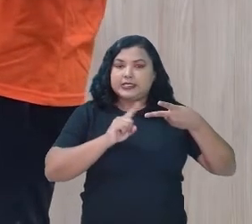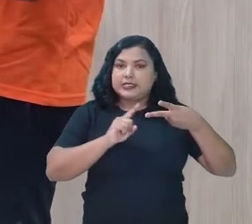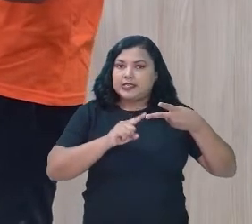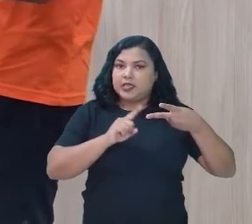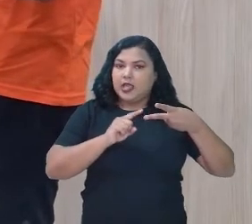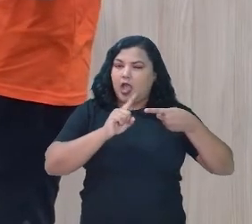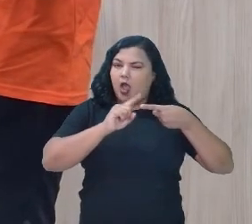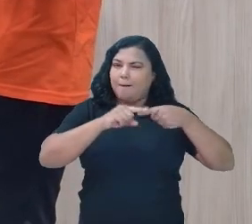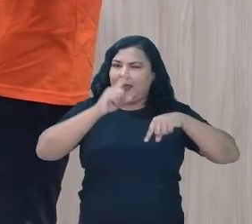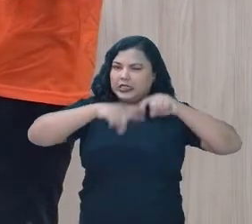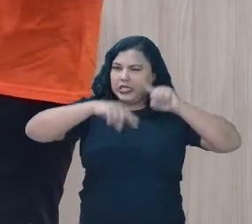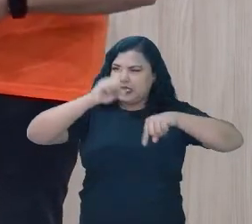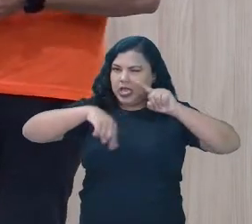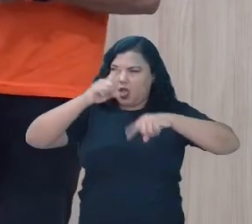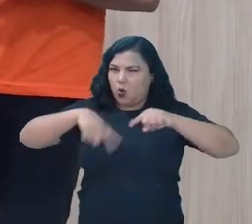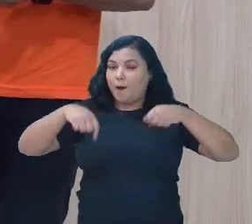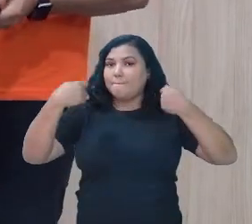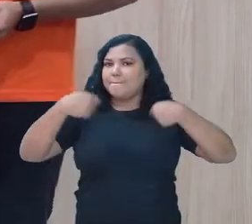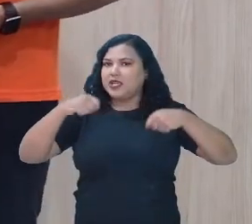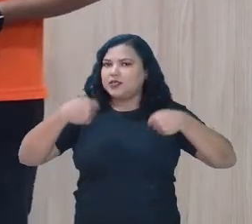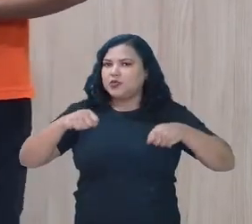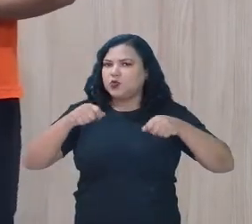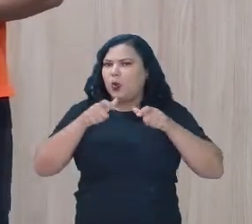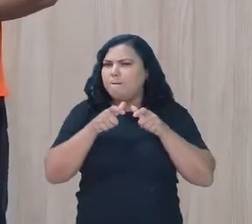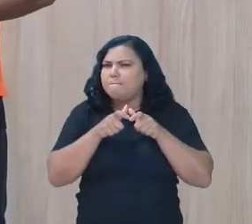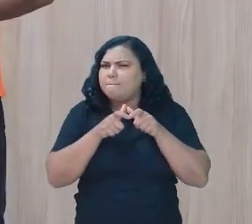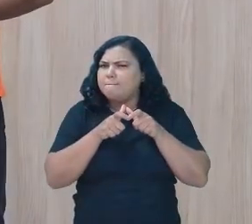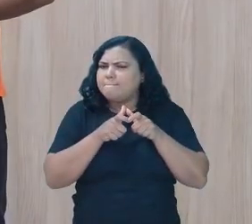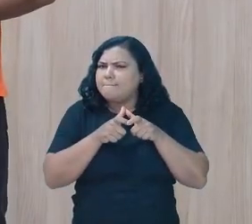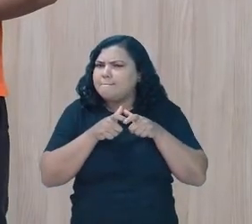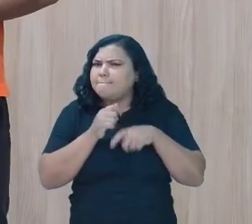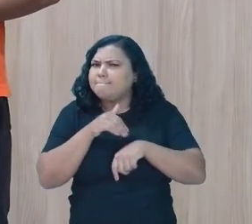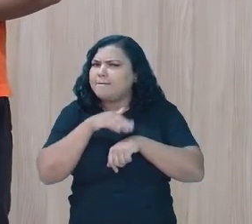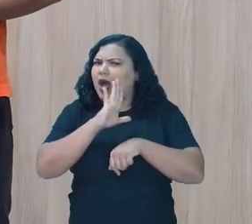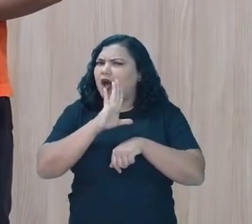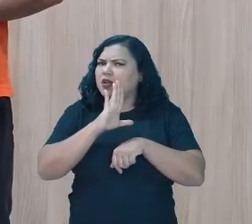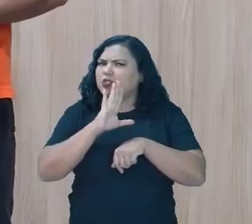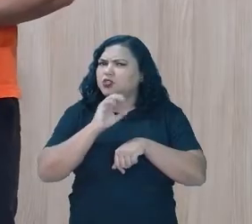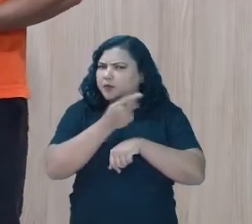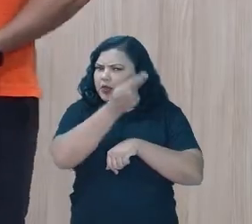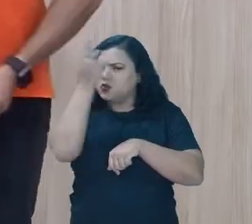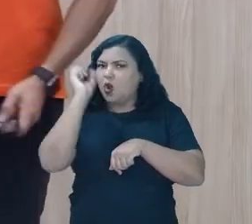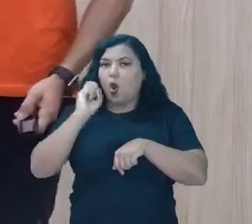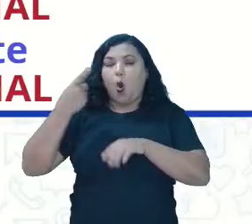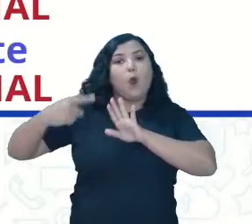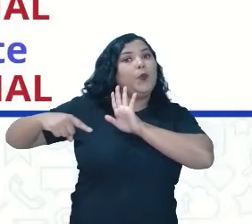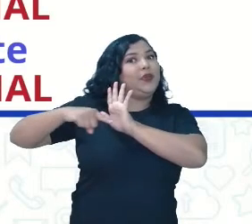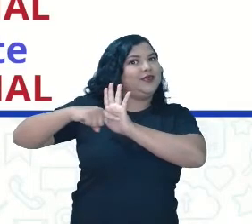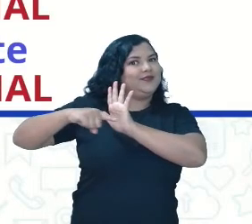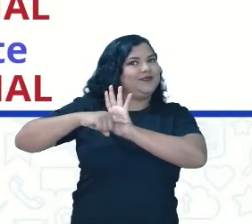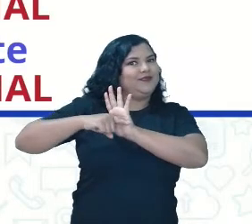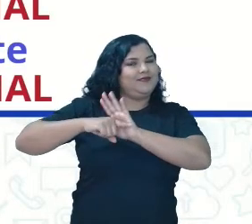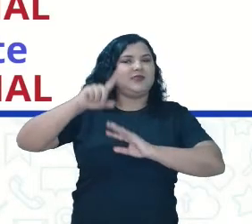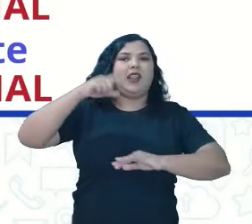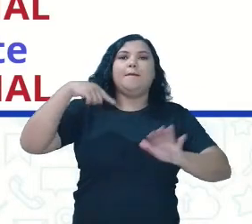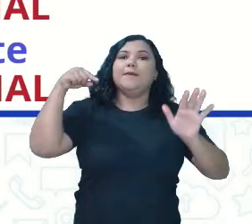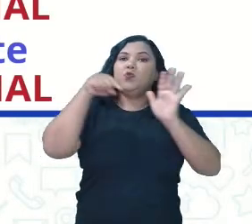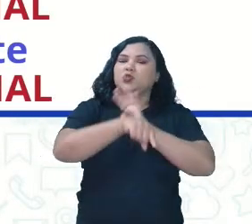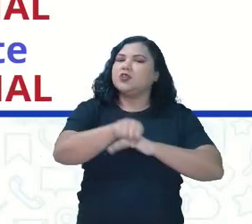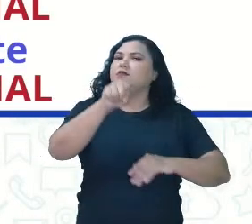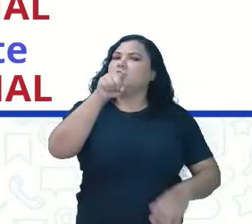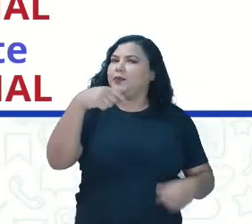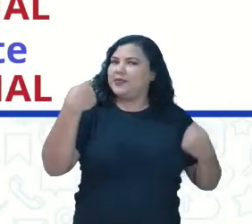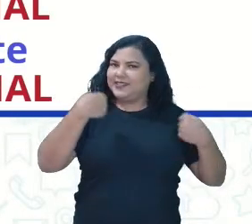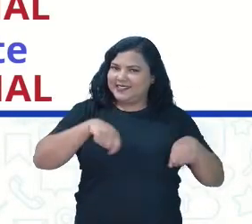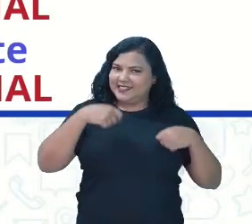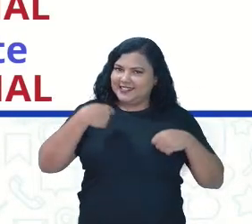a quantidade de mercadorias, eu vou precisar de mais ou menos funcionários para fazer, certo? Então, é essa pergunta que você deve